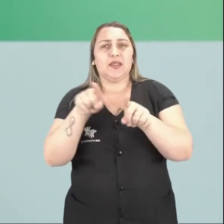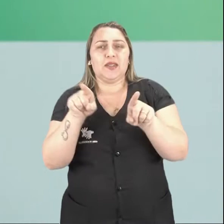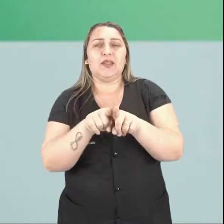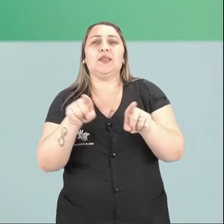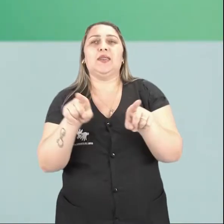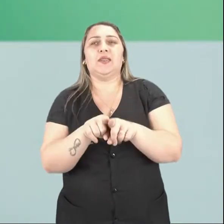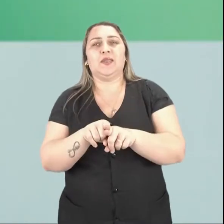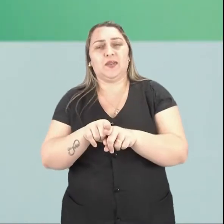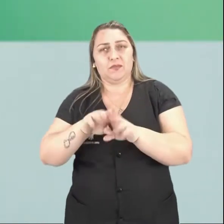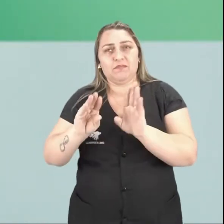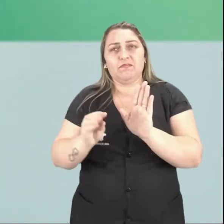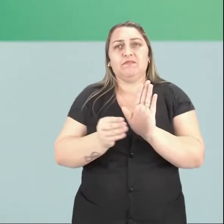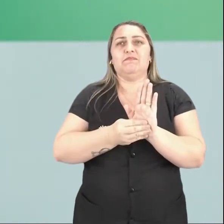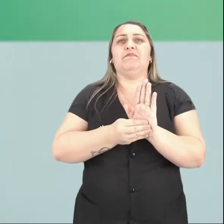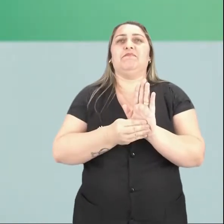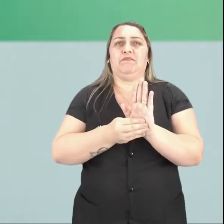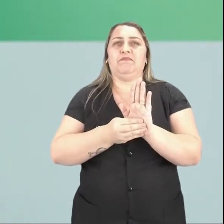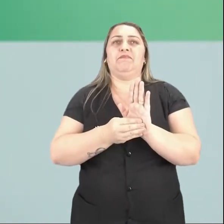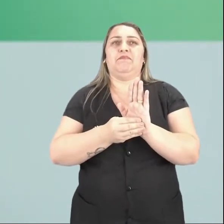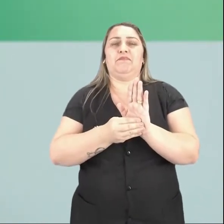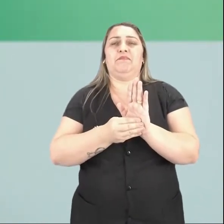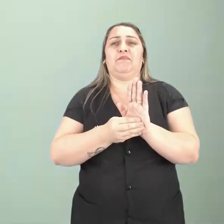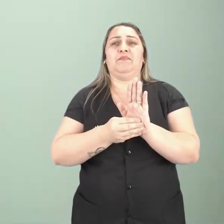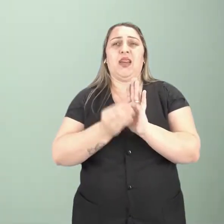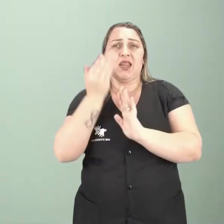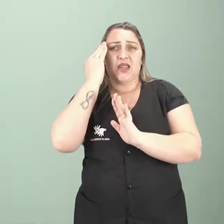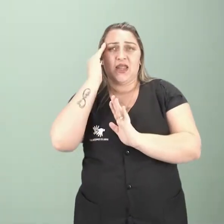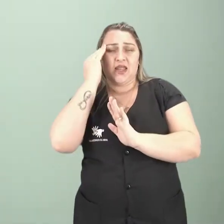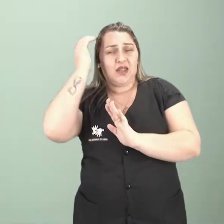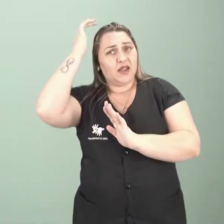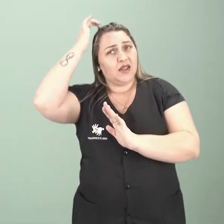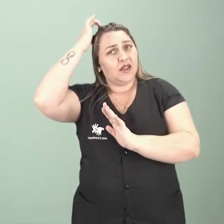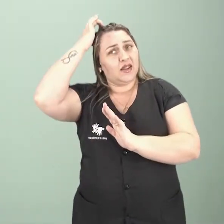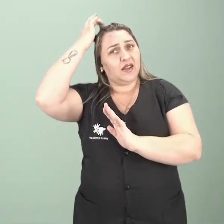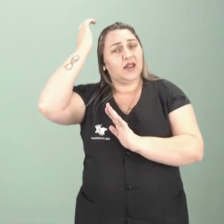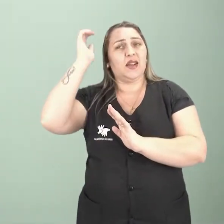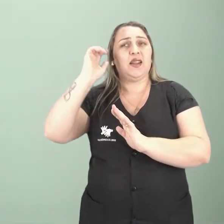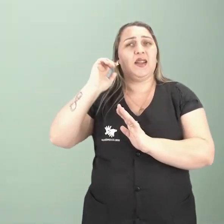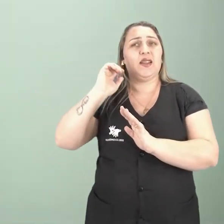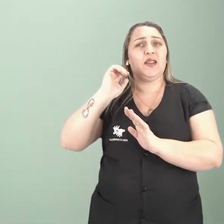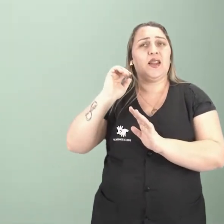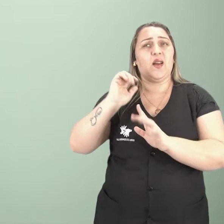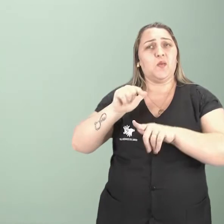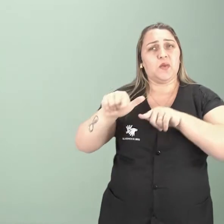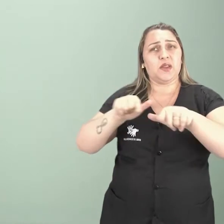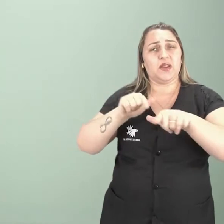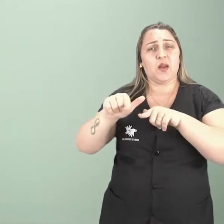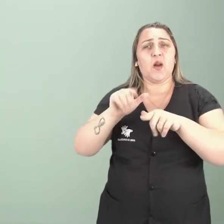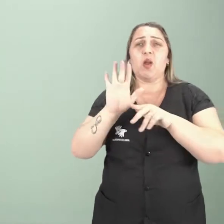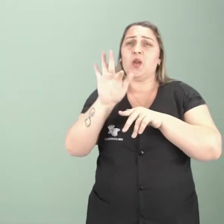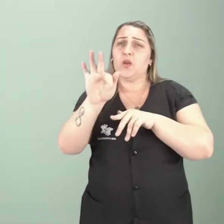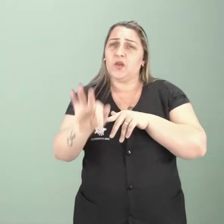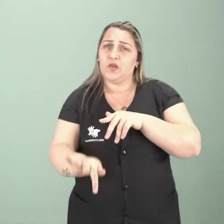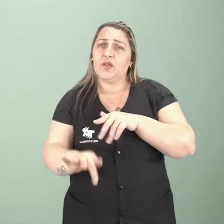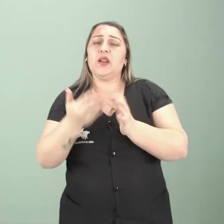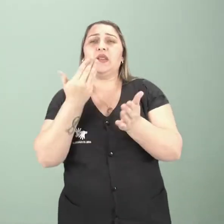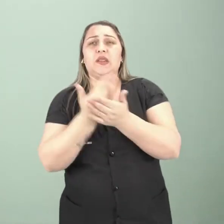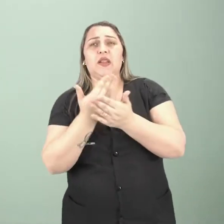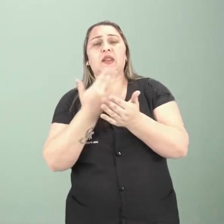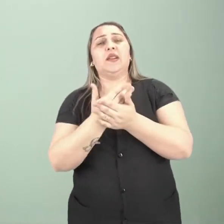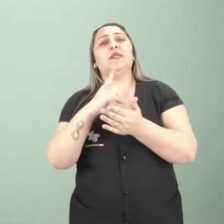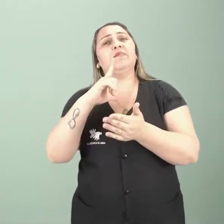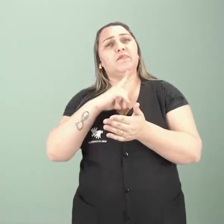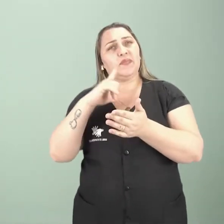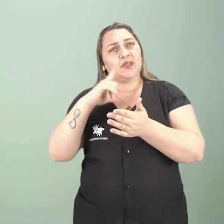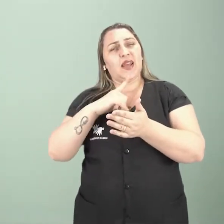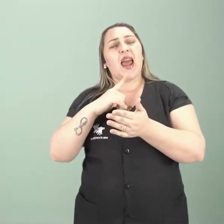uma instalação, certo, pessoal? E para compreender um pouquinho mais sobre a obra do Cildo Meirelles, lá na questão no final da aula, vocês vão